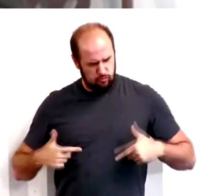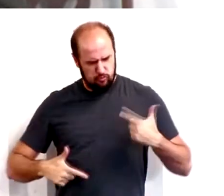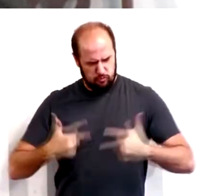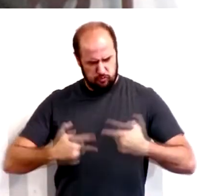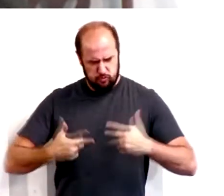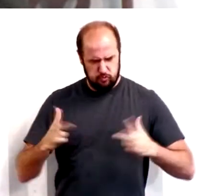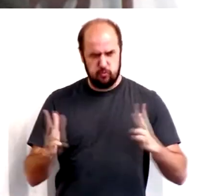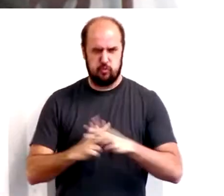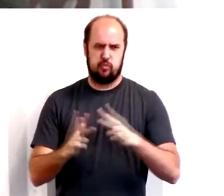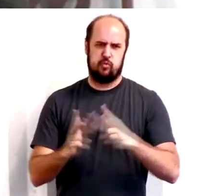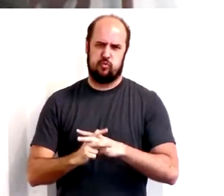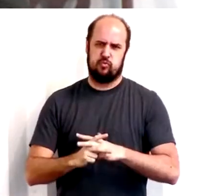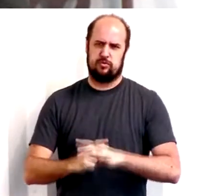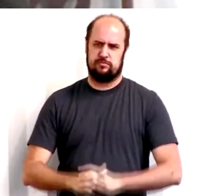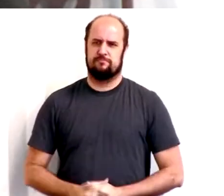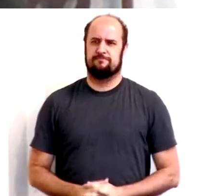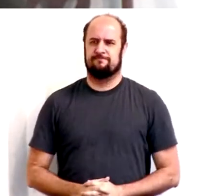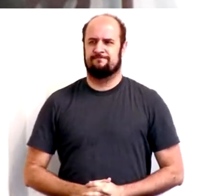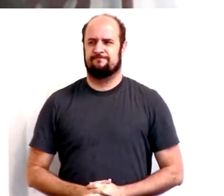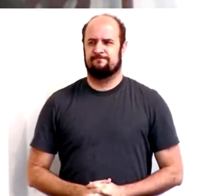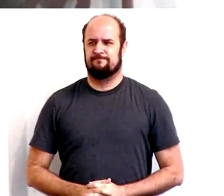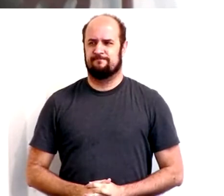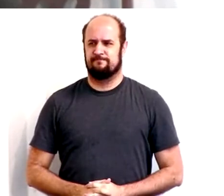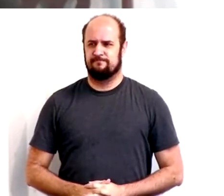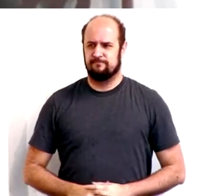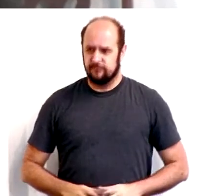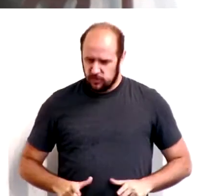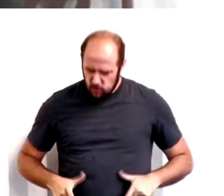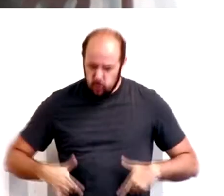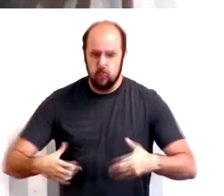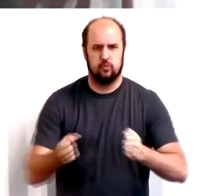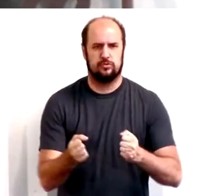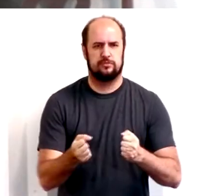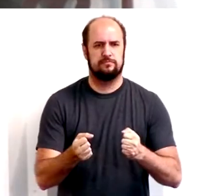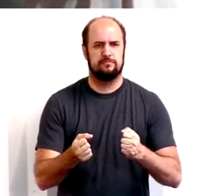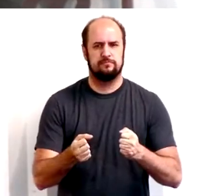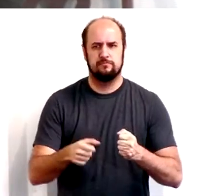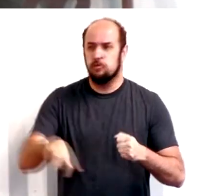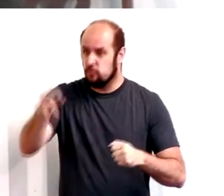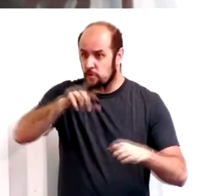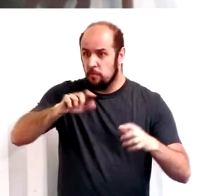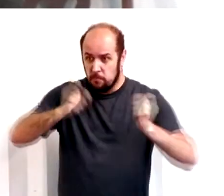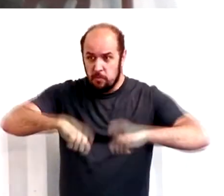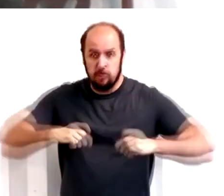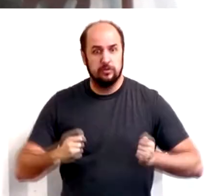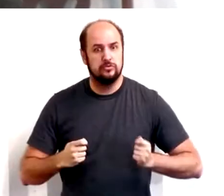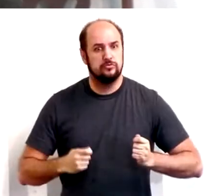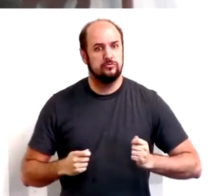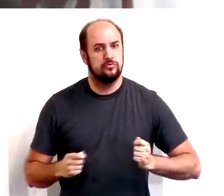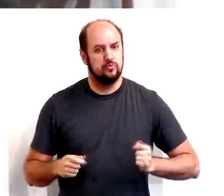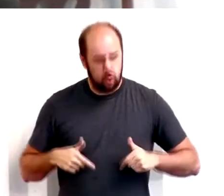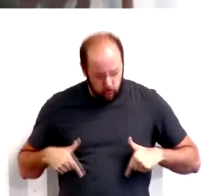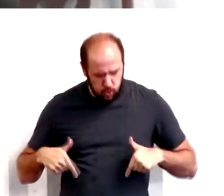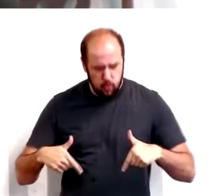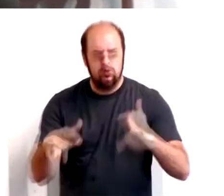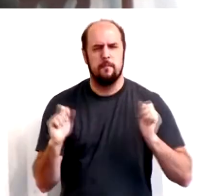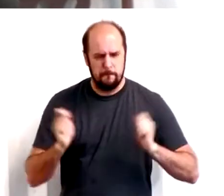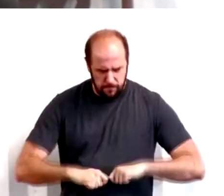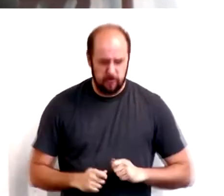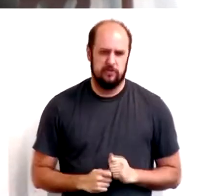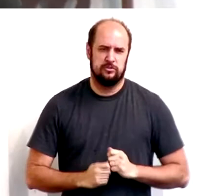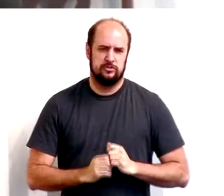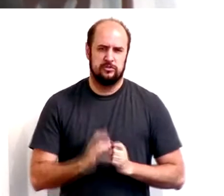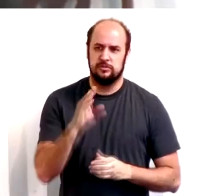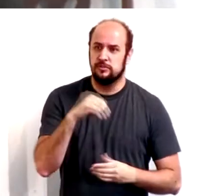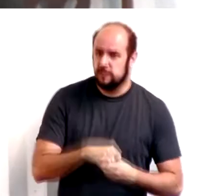batalha. Companheiros de luta. Você pode ser considerado um companheiro de luta dentro